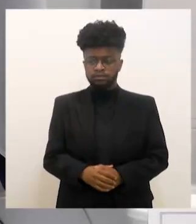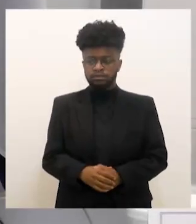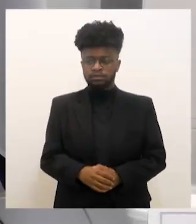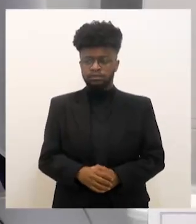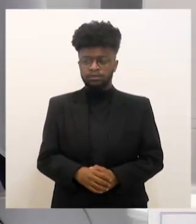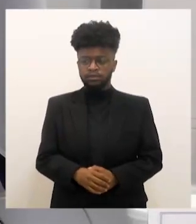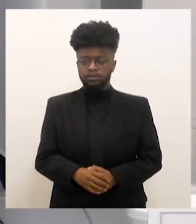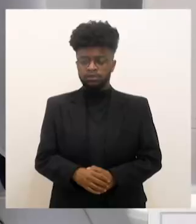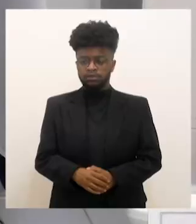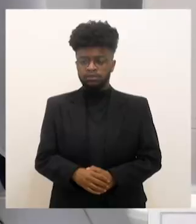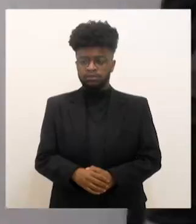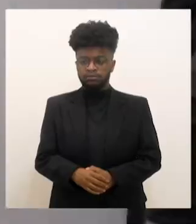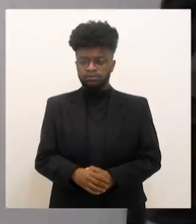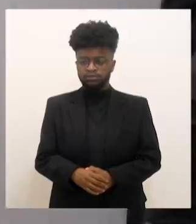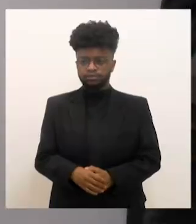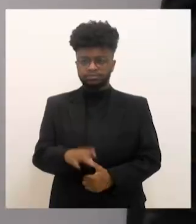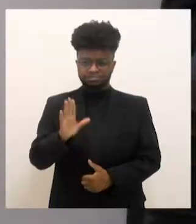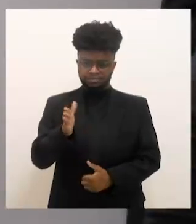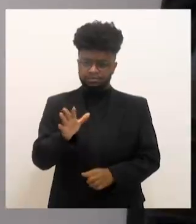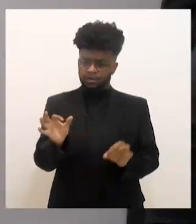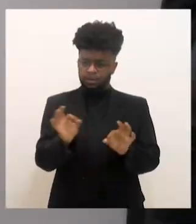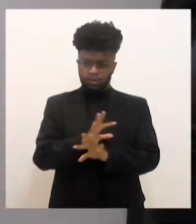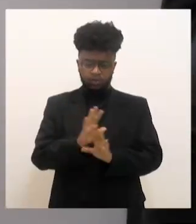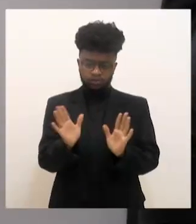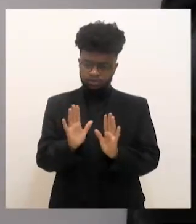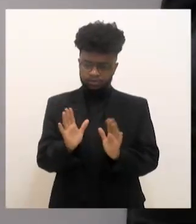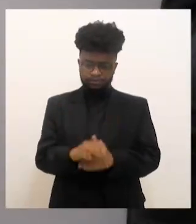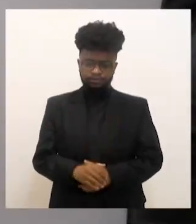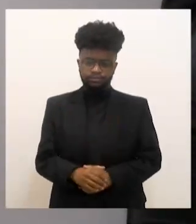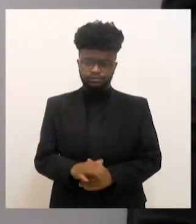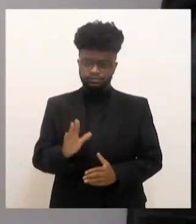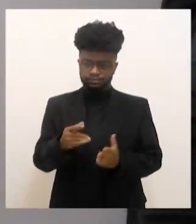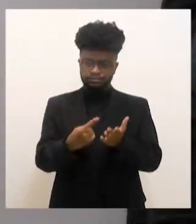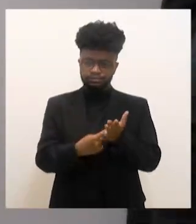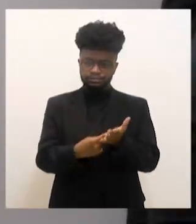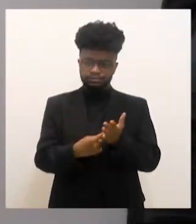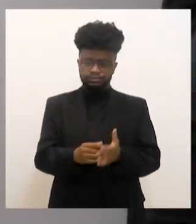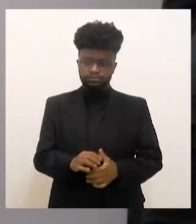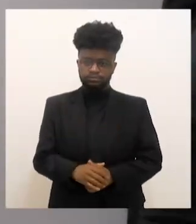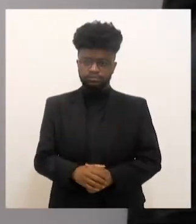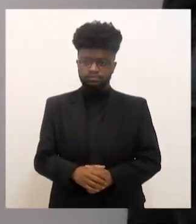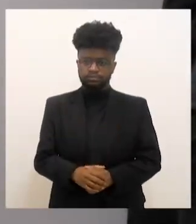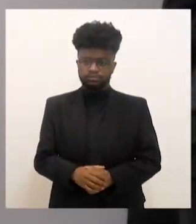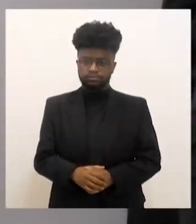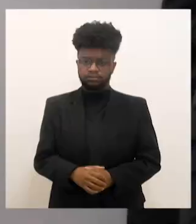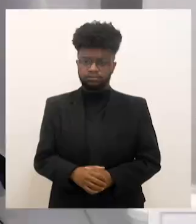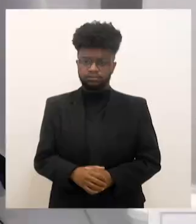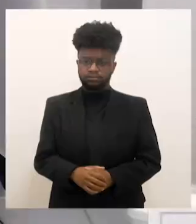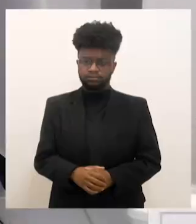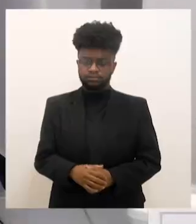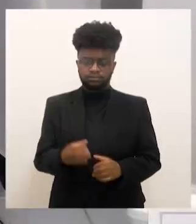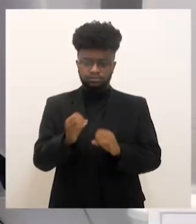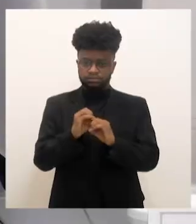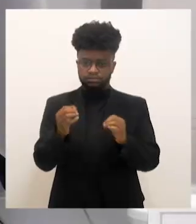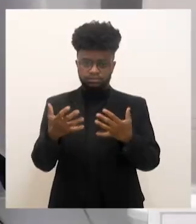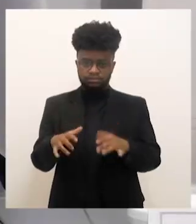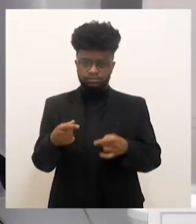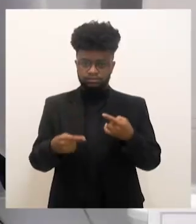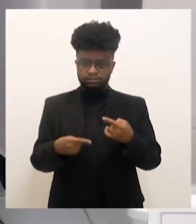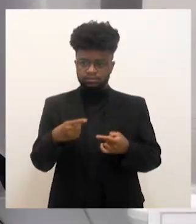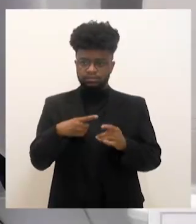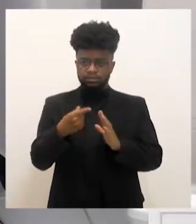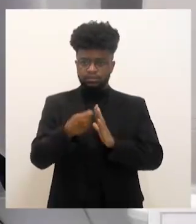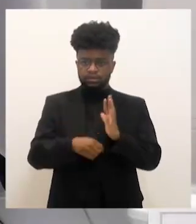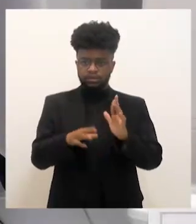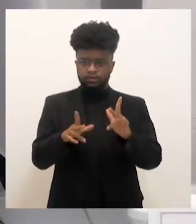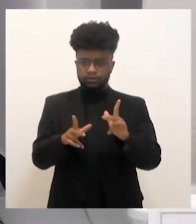Essa aqui já está devidamente acordado com a assessoria. Não havendo que queira Já discutir. tem um texto